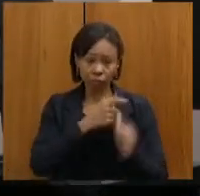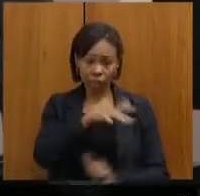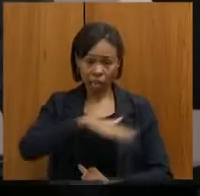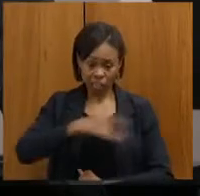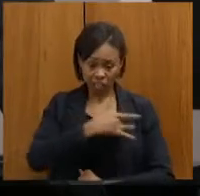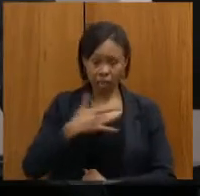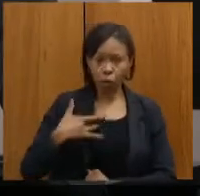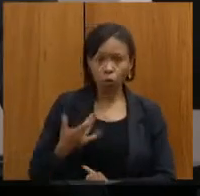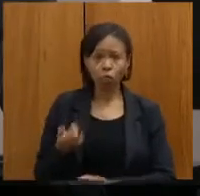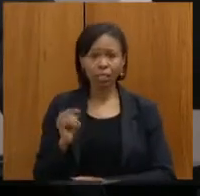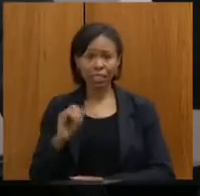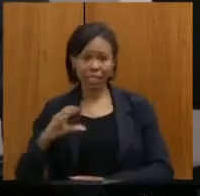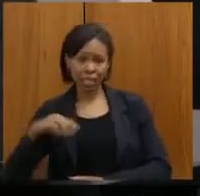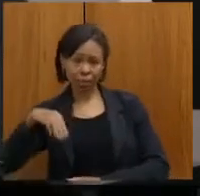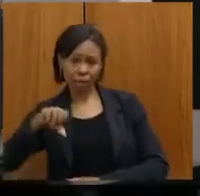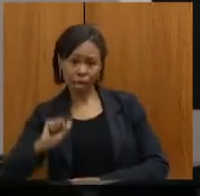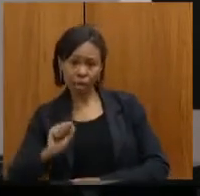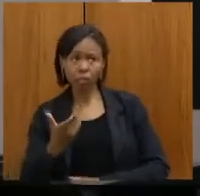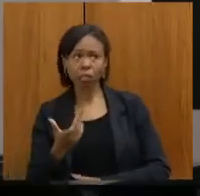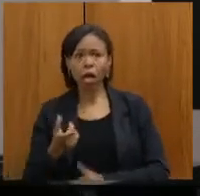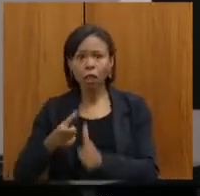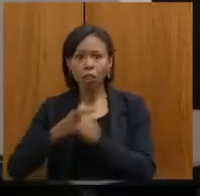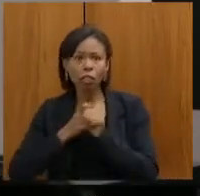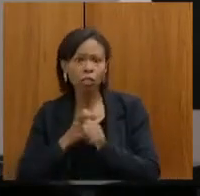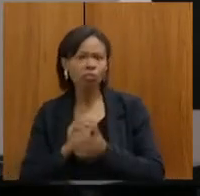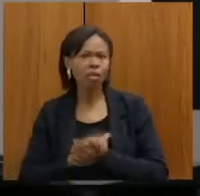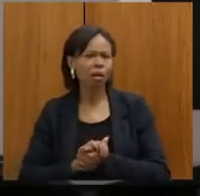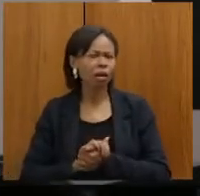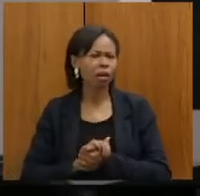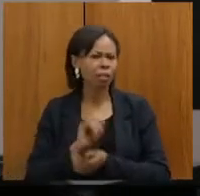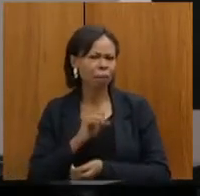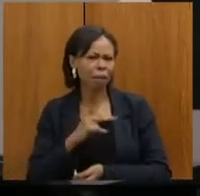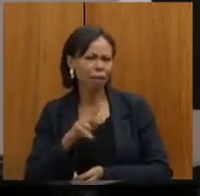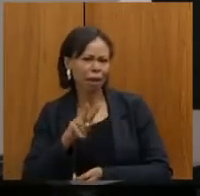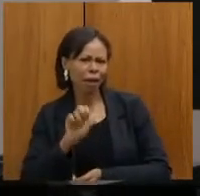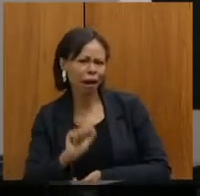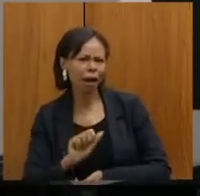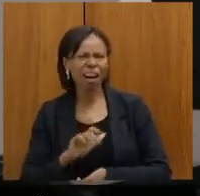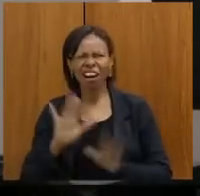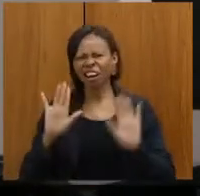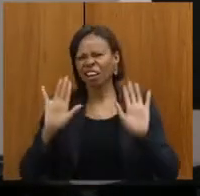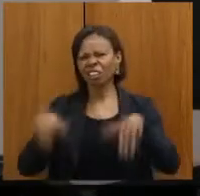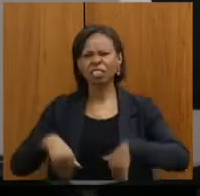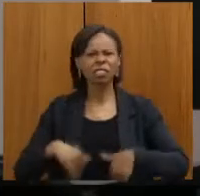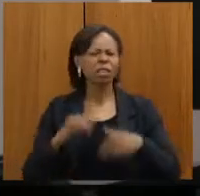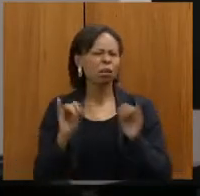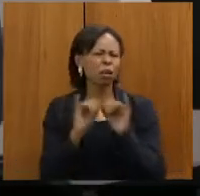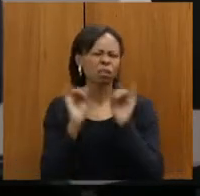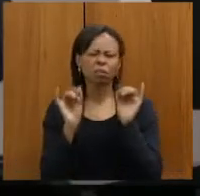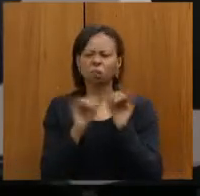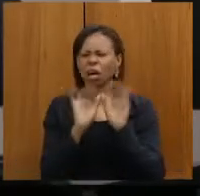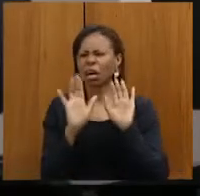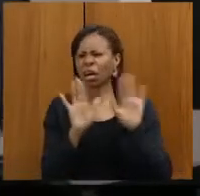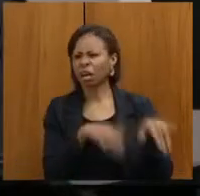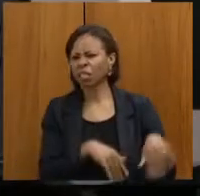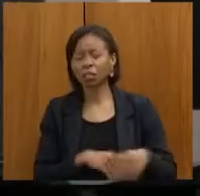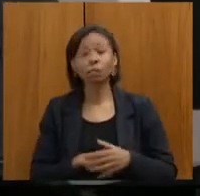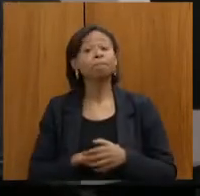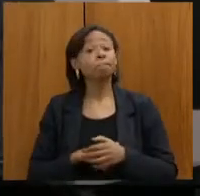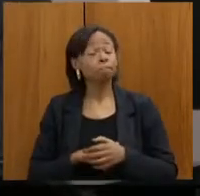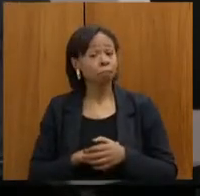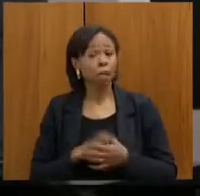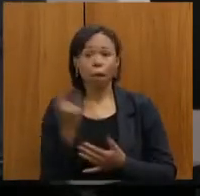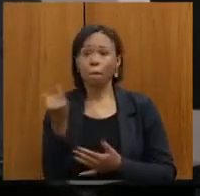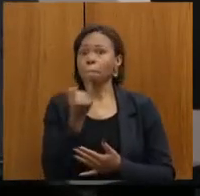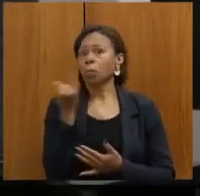ICMS e IPVA com o município isso é postagens e tão pouco Esse é muito pequeno o que nos